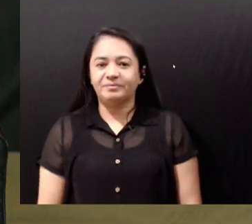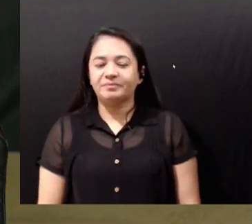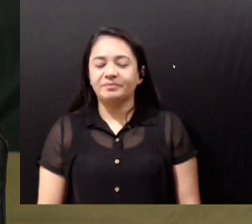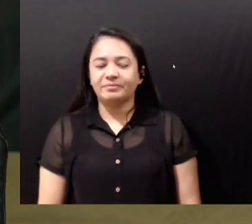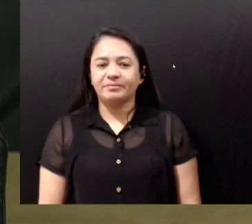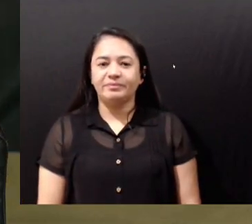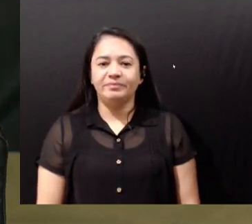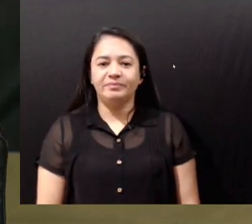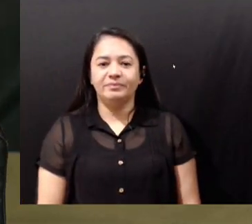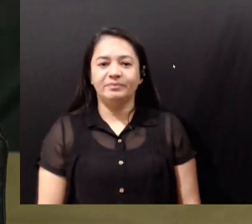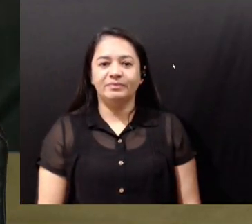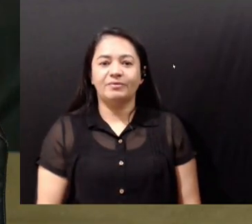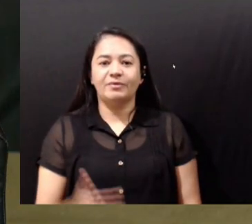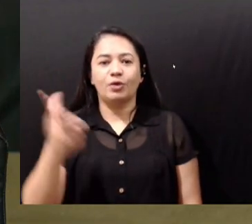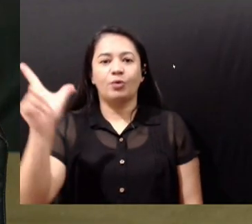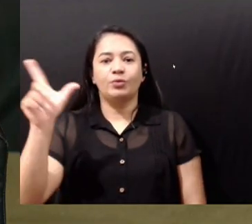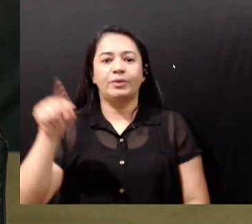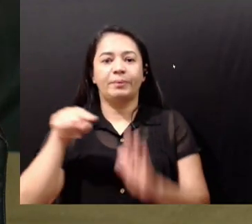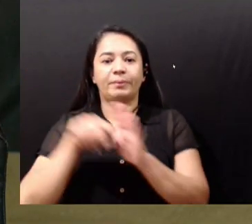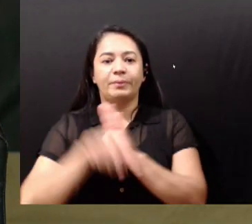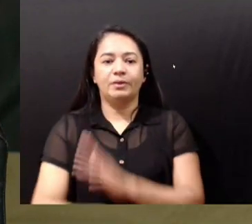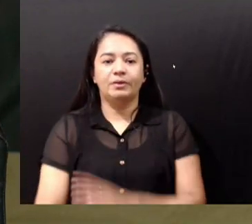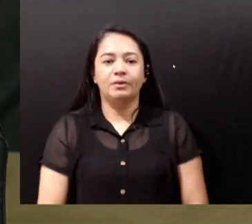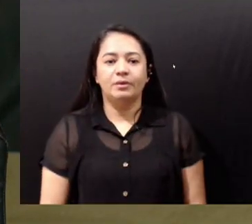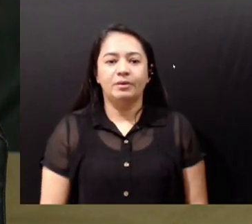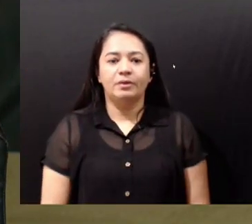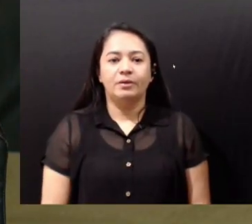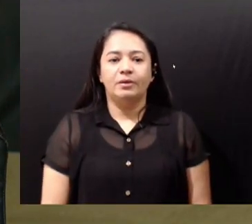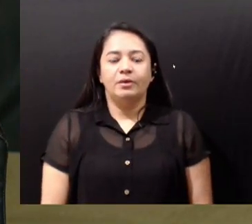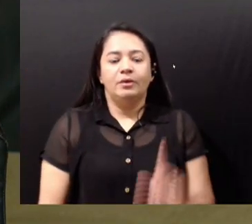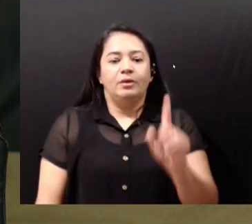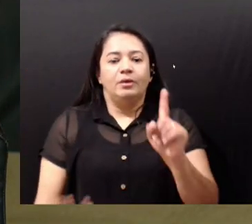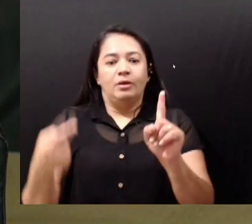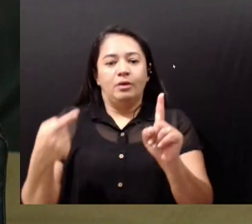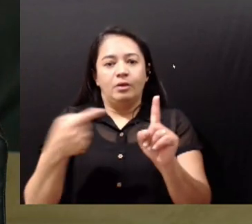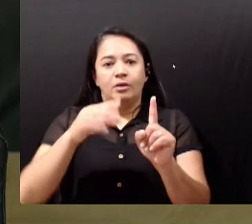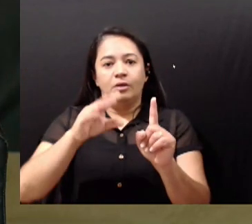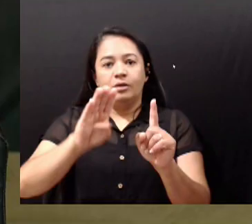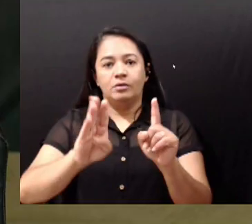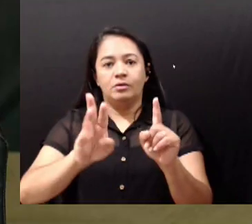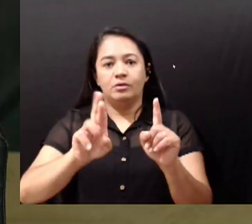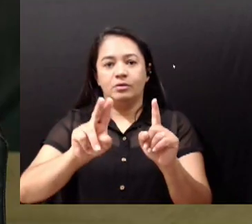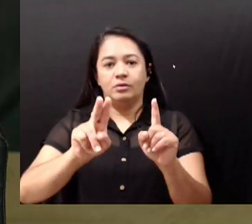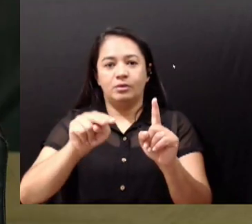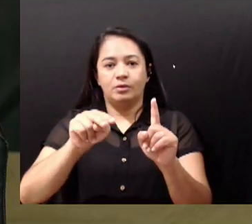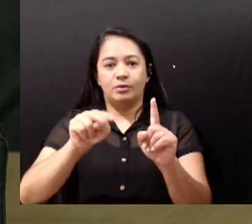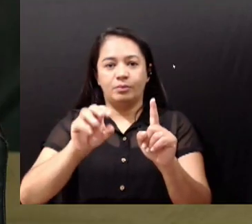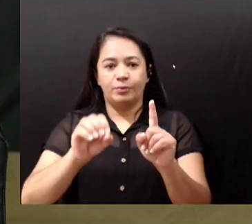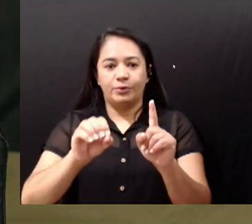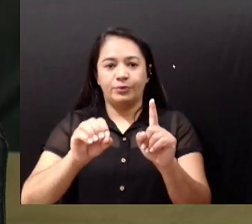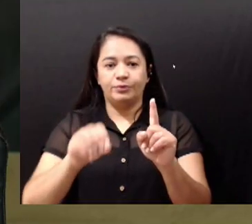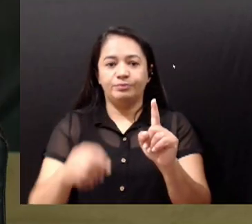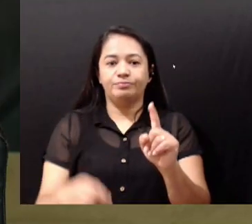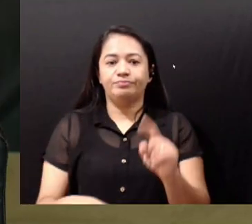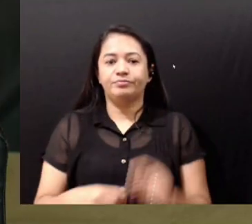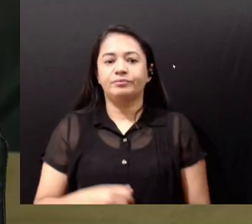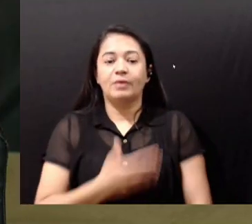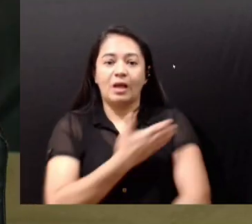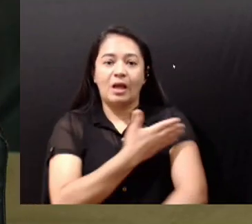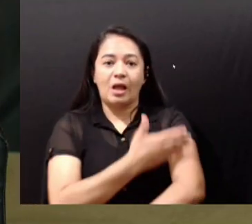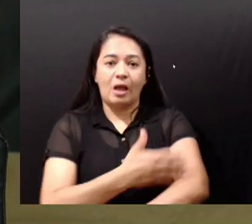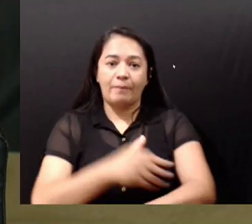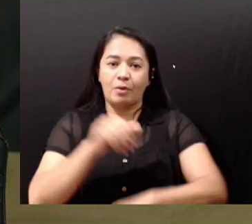colocar mais uma pergunta para a gente, por favor? Bruno Nogueira, do Nova Europa. Mudanças de hábitos alimentares